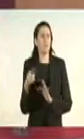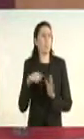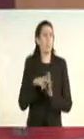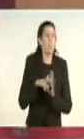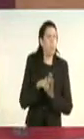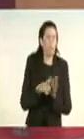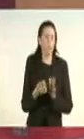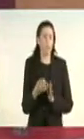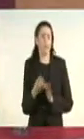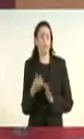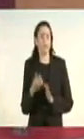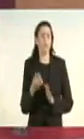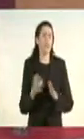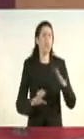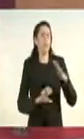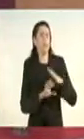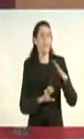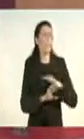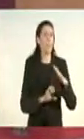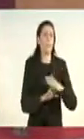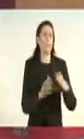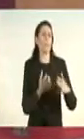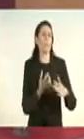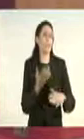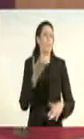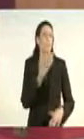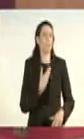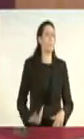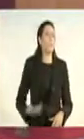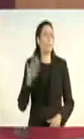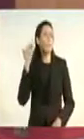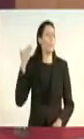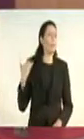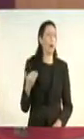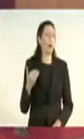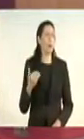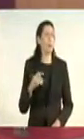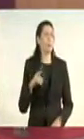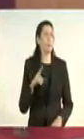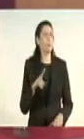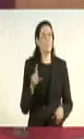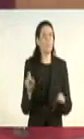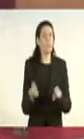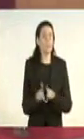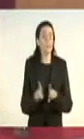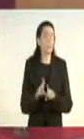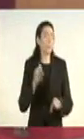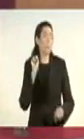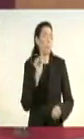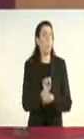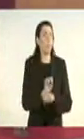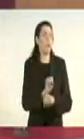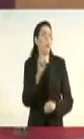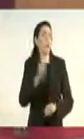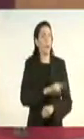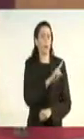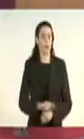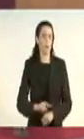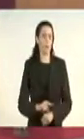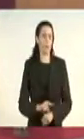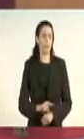ligações próximas ao grupo que governou até 2014. Mas ele não fez